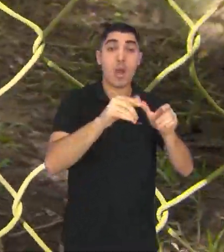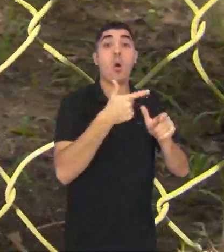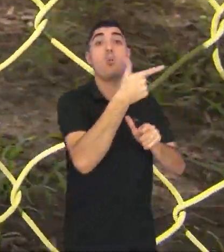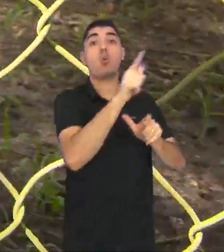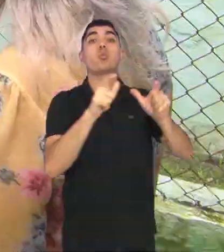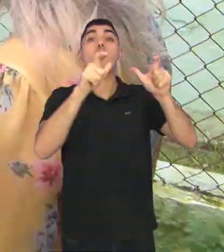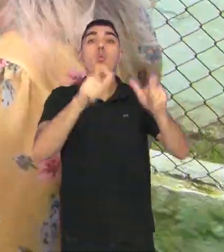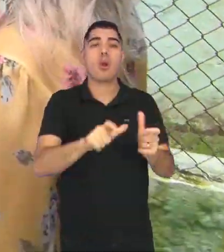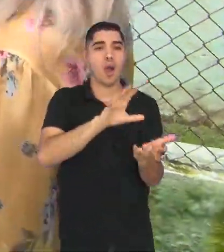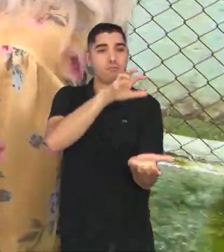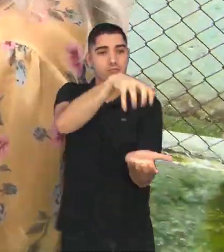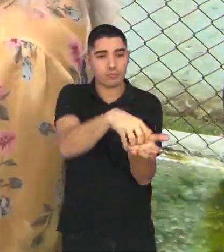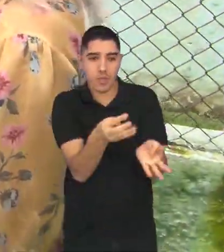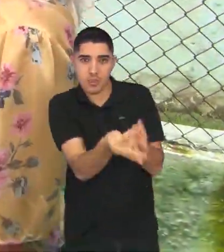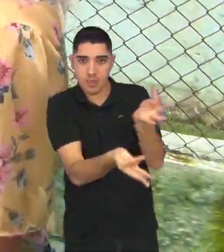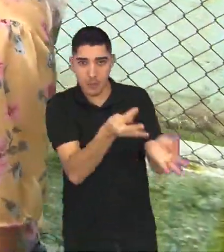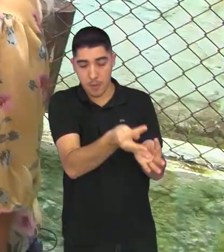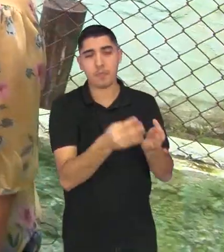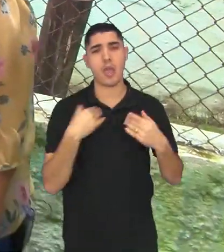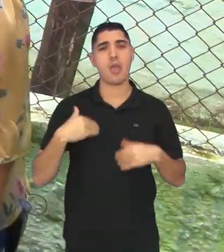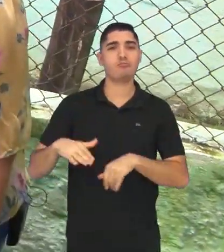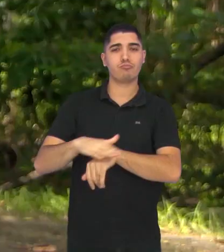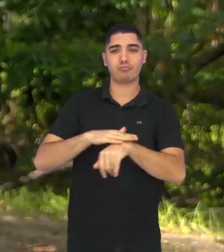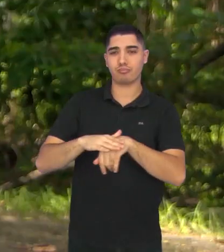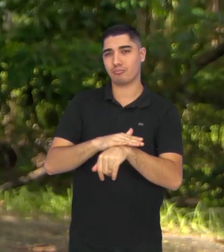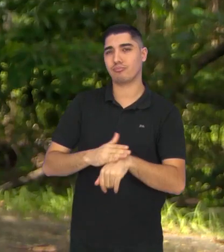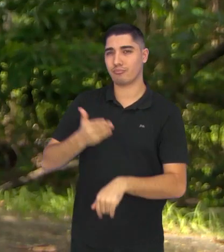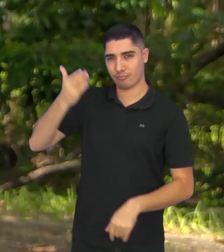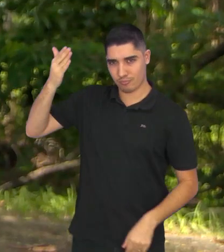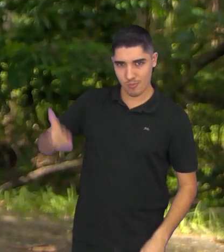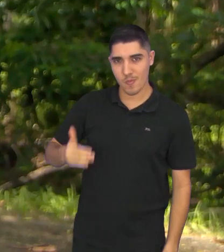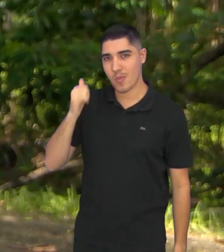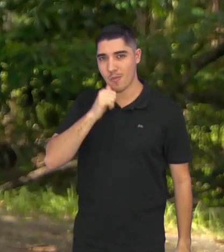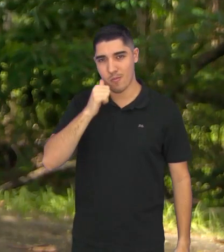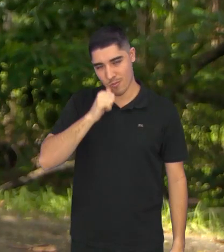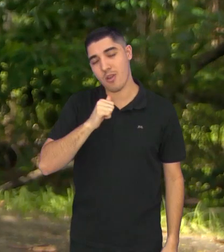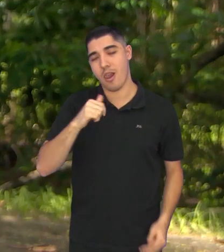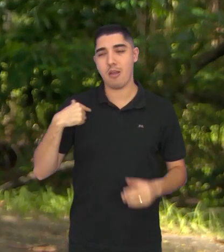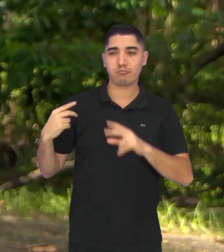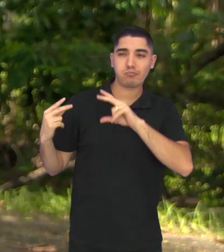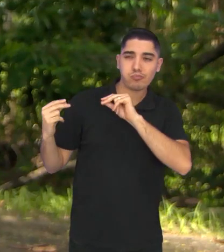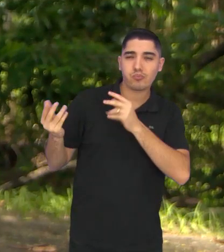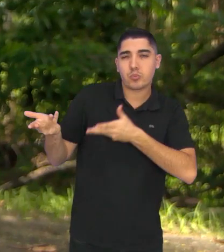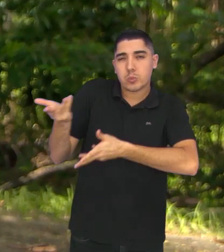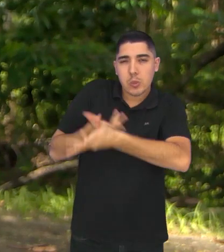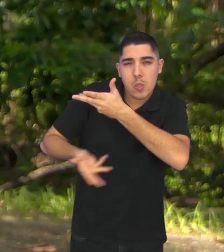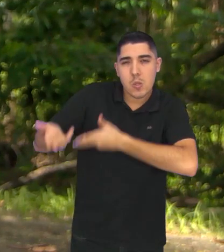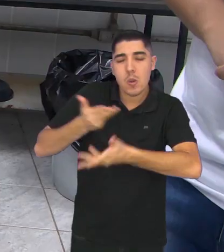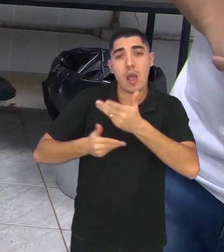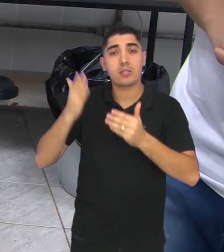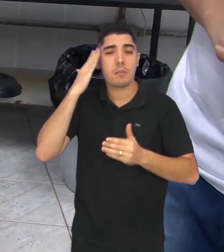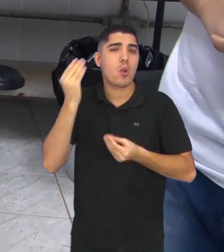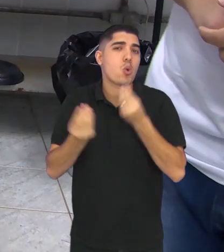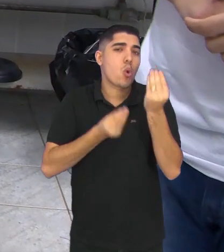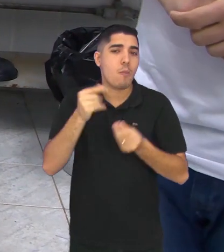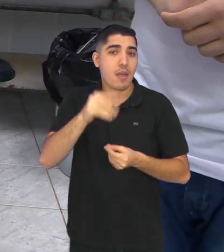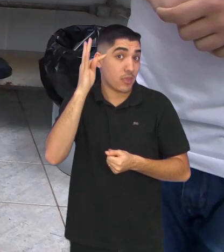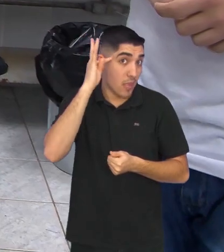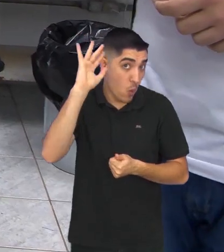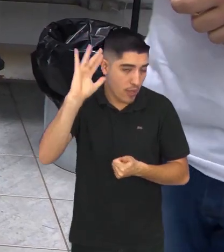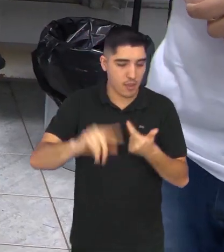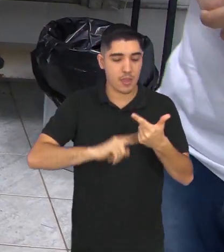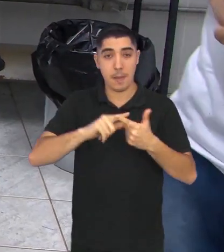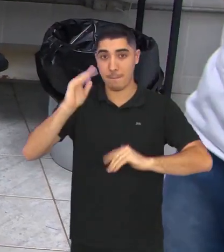de fauna. No CRAS, conversei com a bióloga e a veterinária sobre as atividades teóricas e práticas. Também ajudei